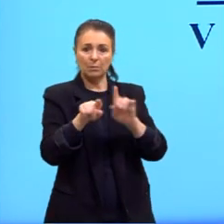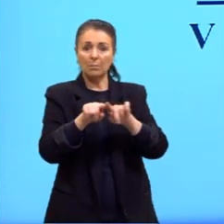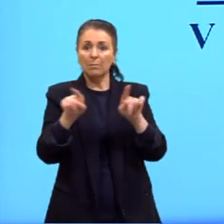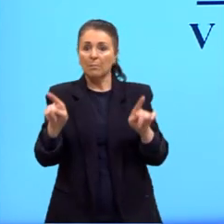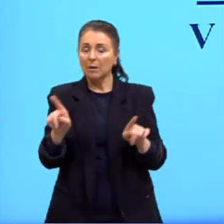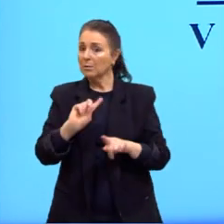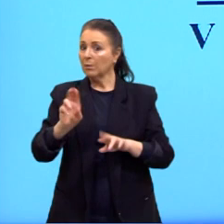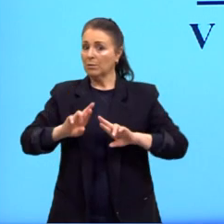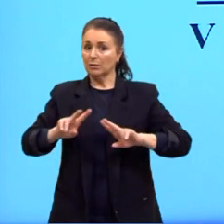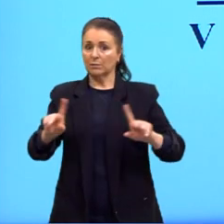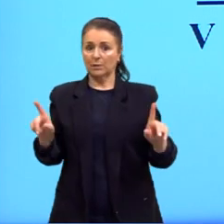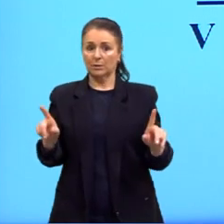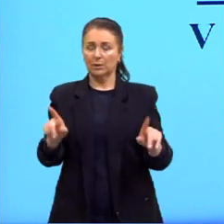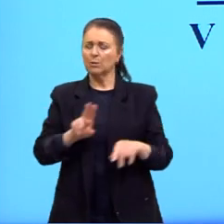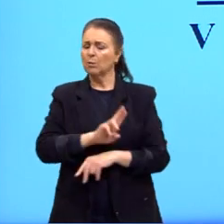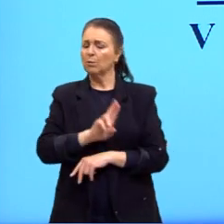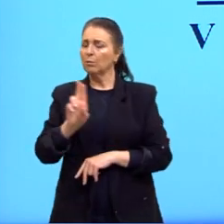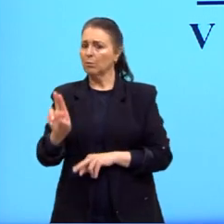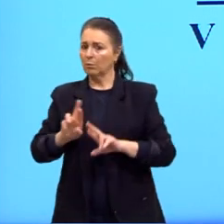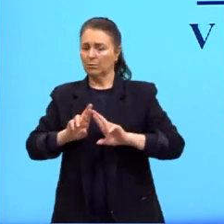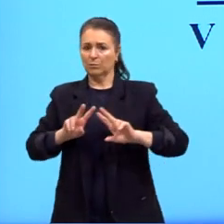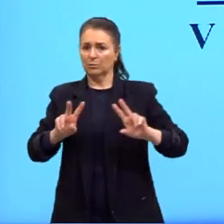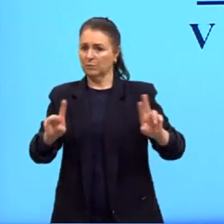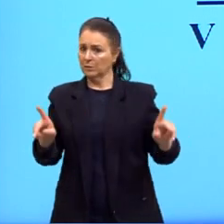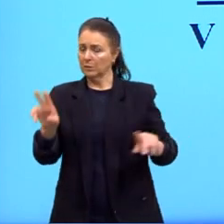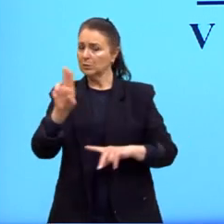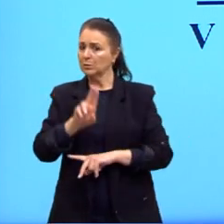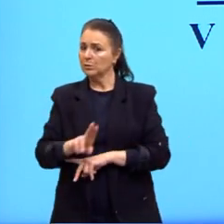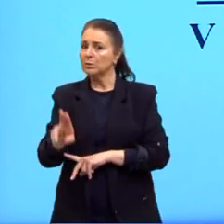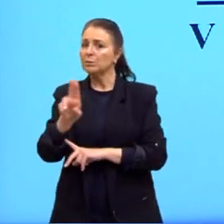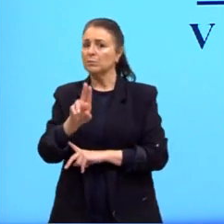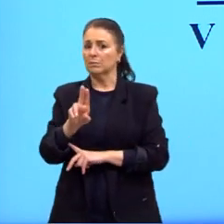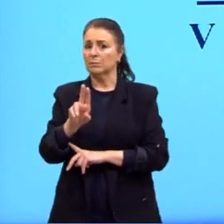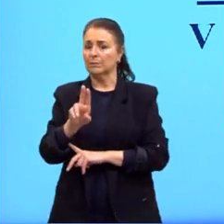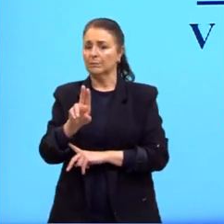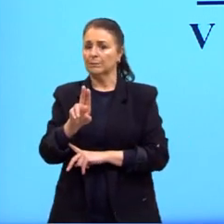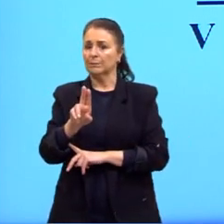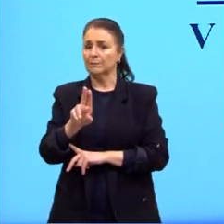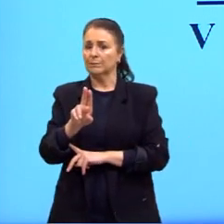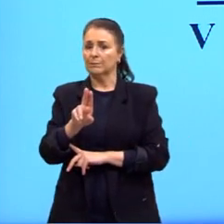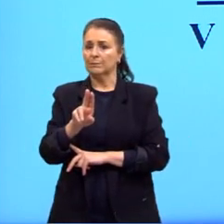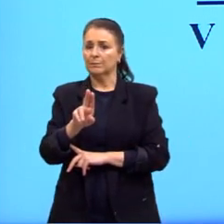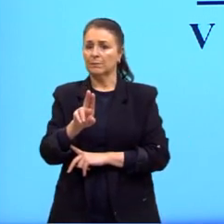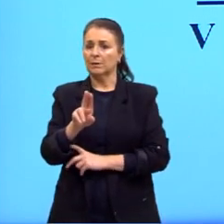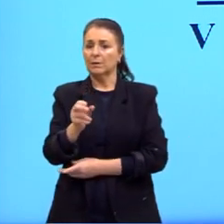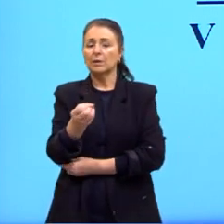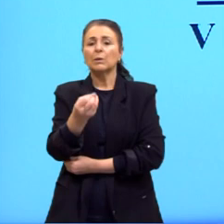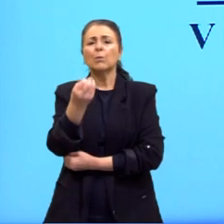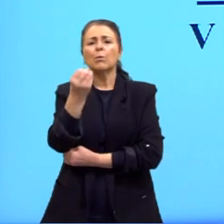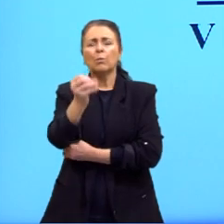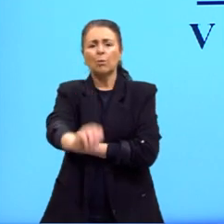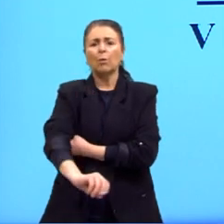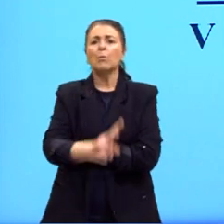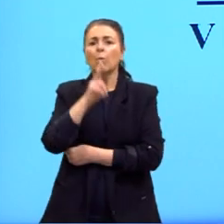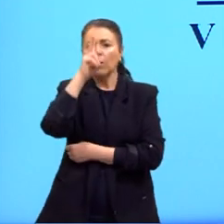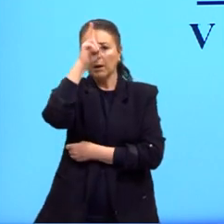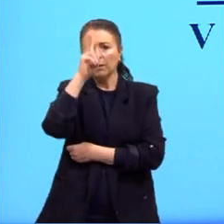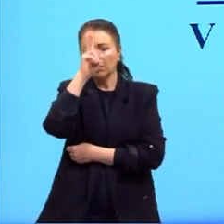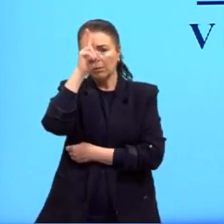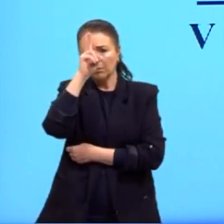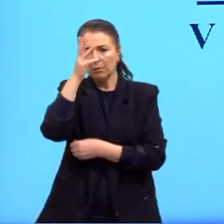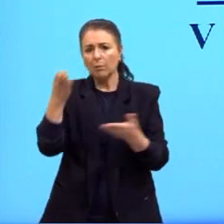algo diferente é só um homem né é diferente de falar Então como que Atenção se